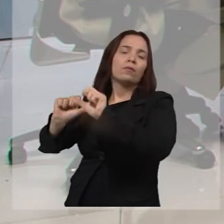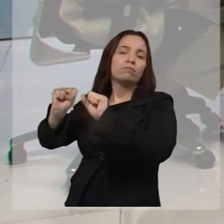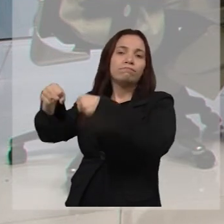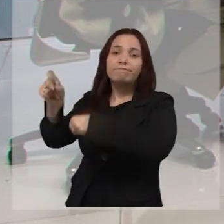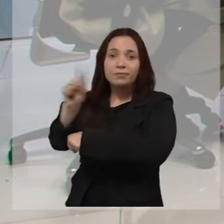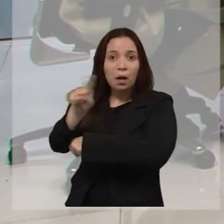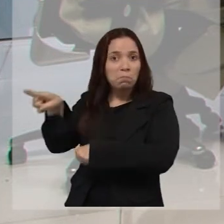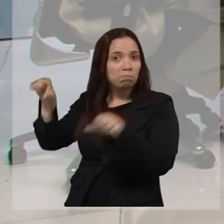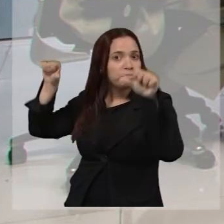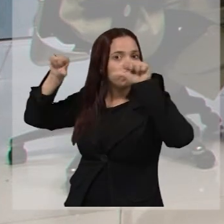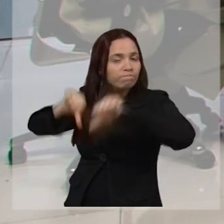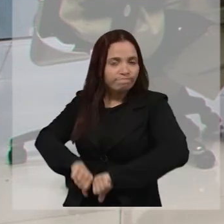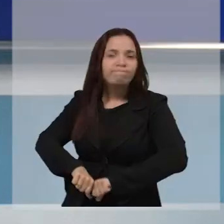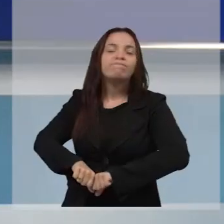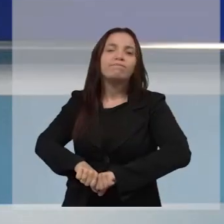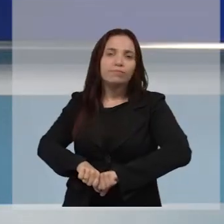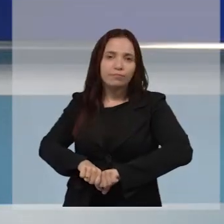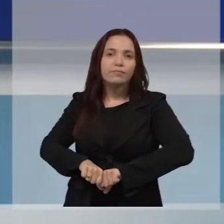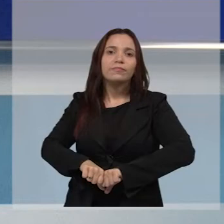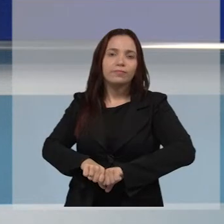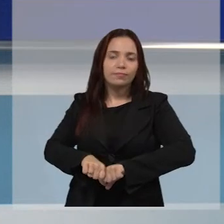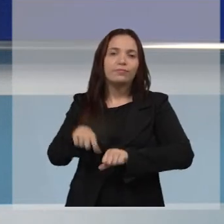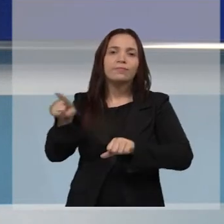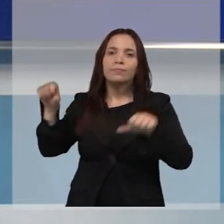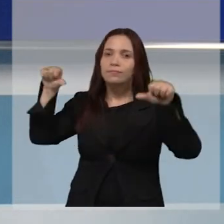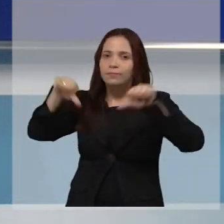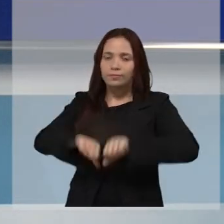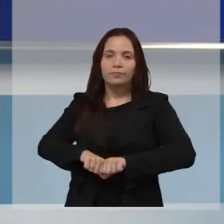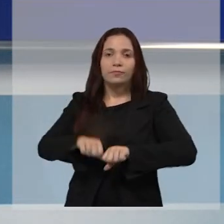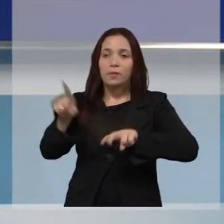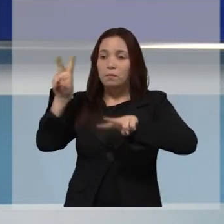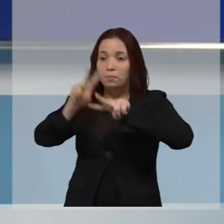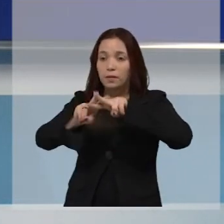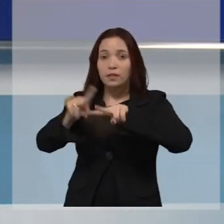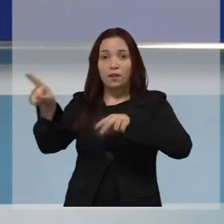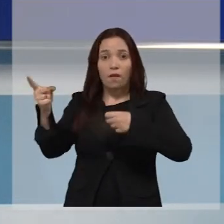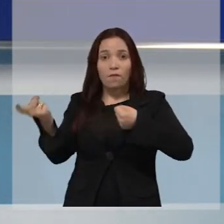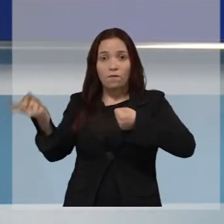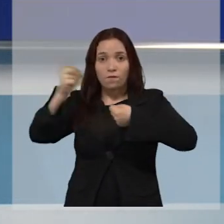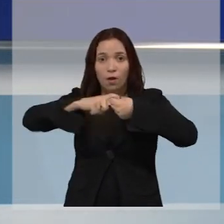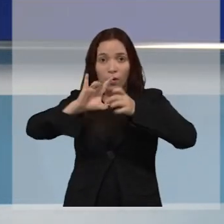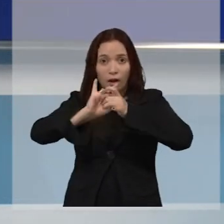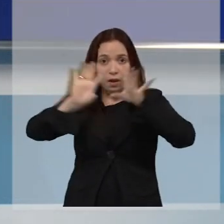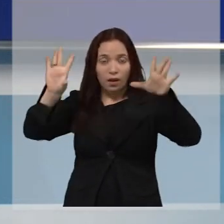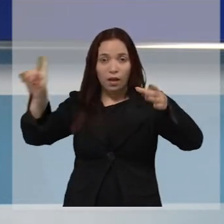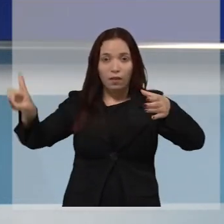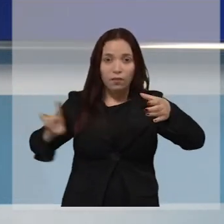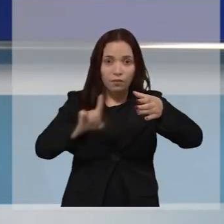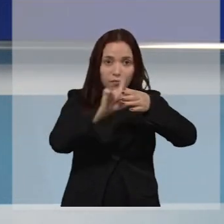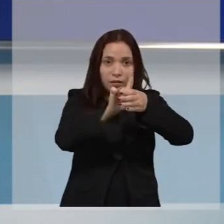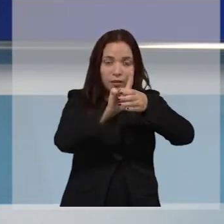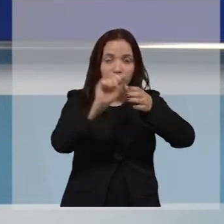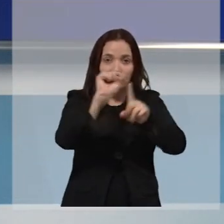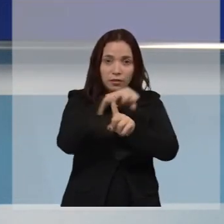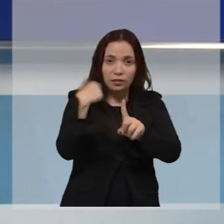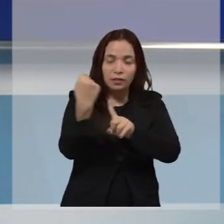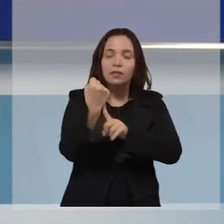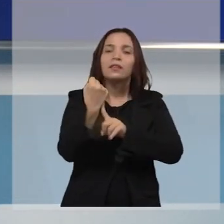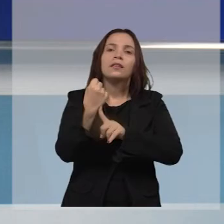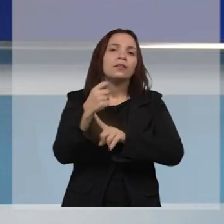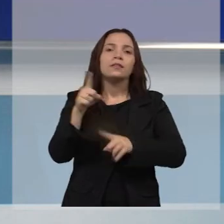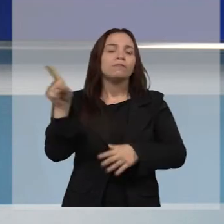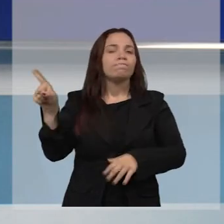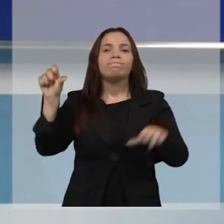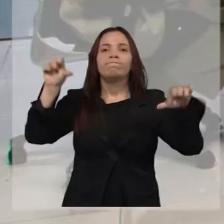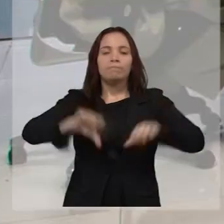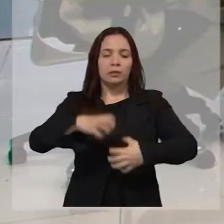problema começa a se agravar quando ele ultrapassa aqueles portões e adentra o sistema penitenciário da forma como estava. Que